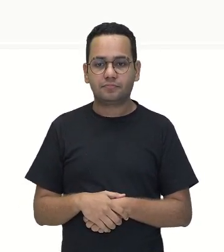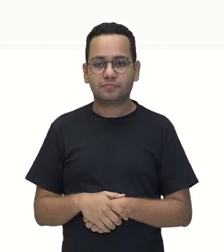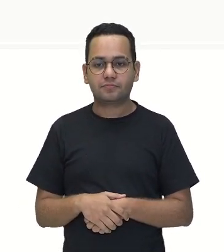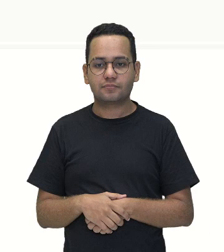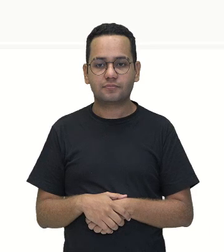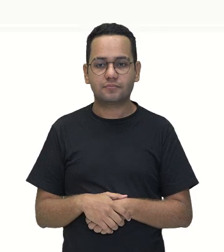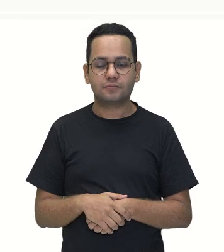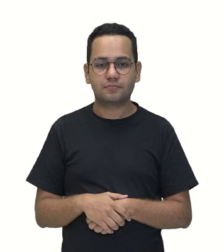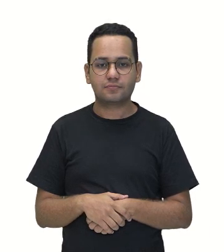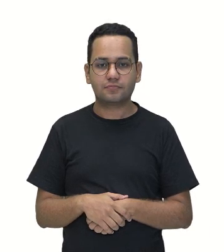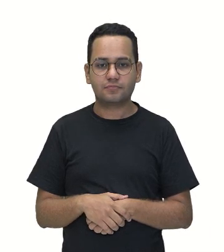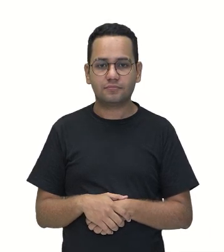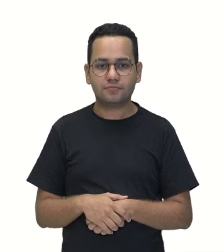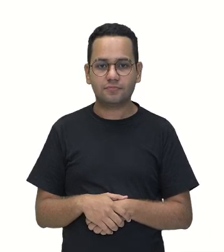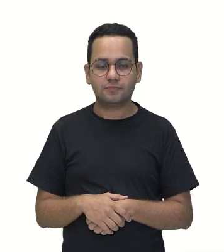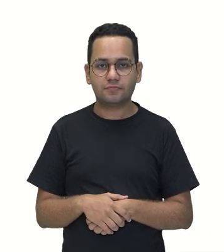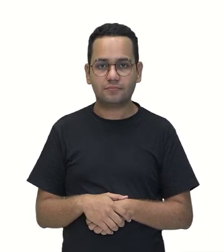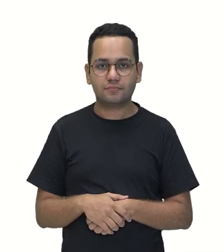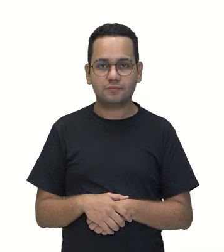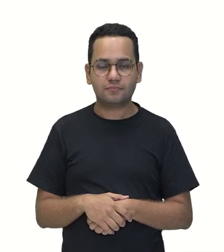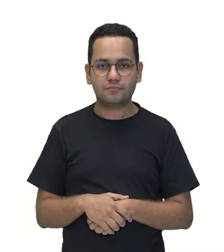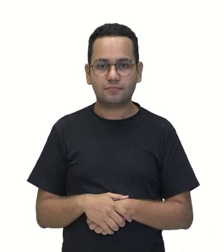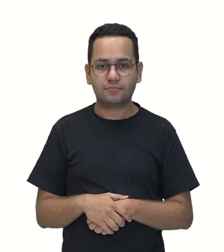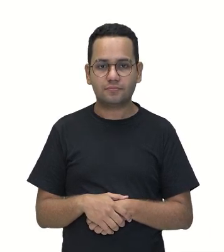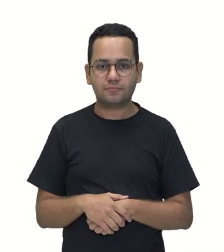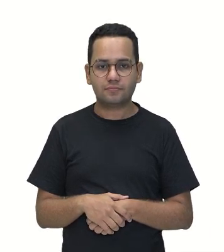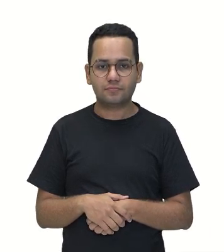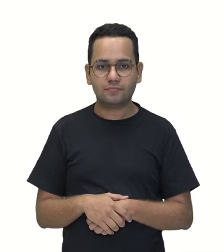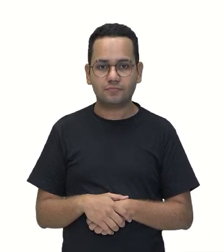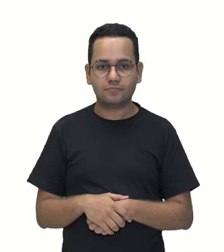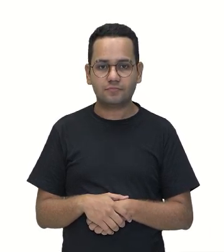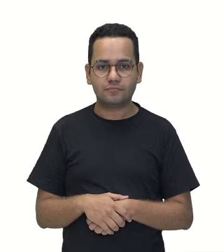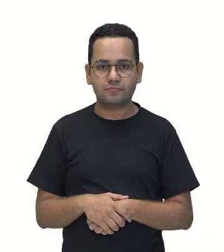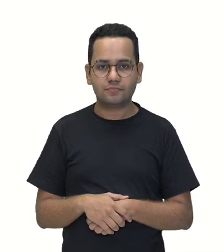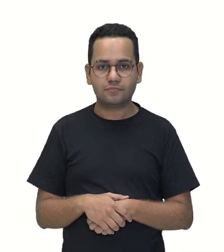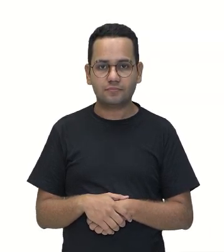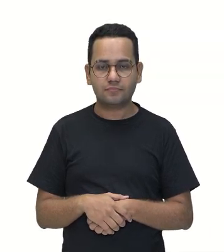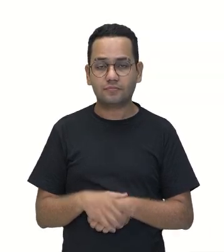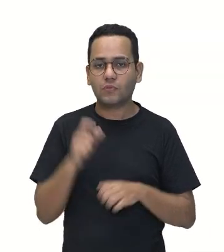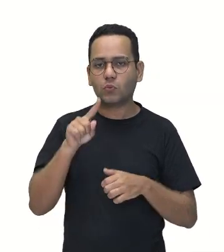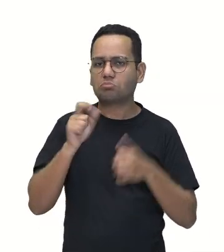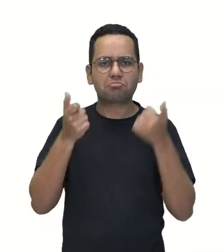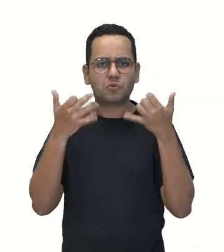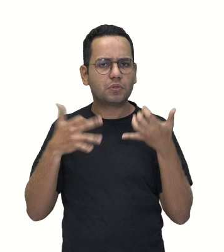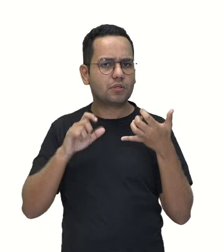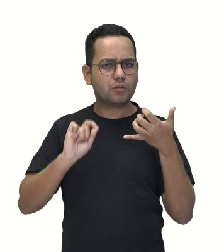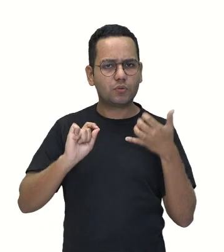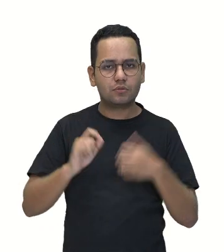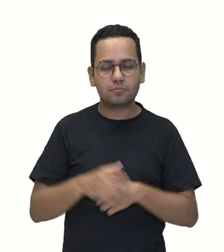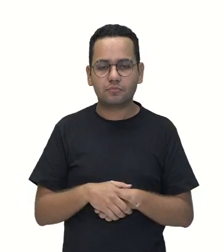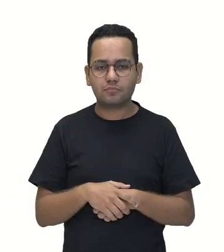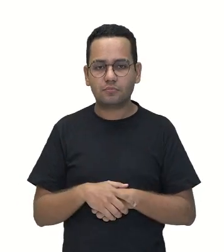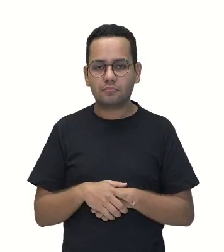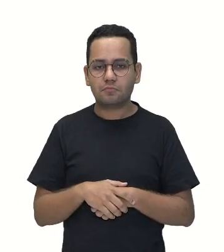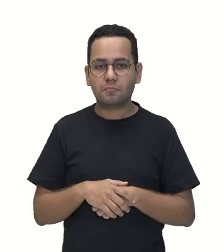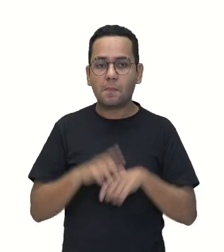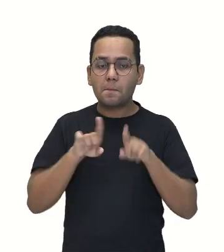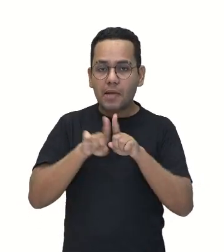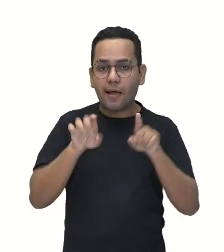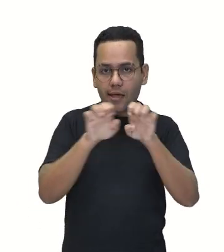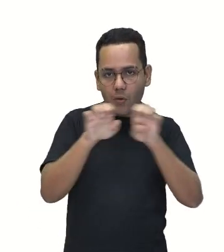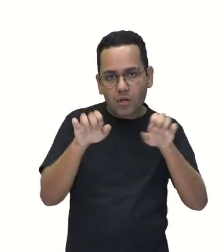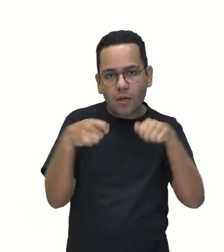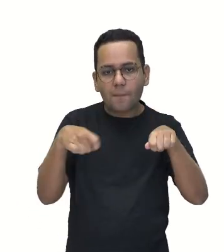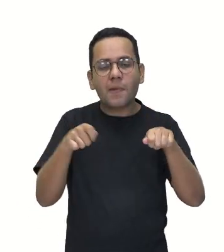36 então conforme eu falei para vocês agora H pouco a equação ela tem que ser uma balança ela tem